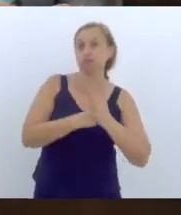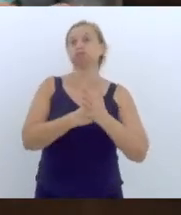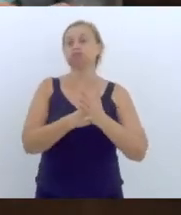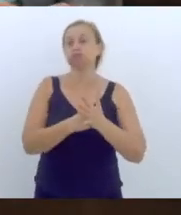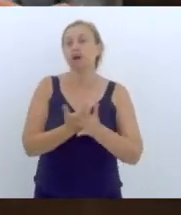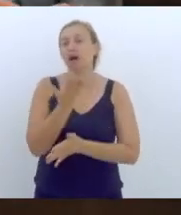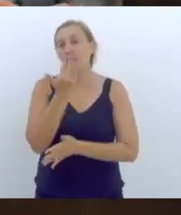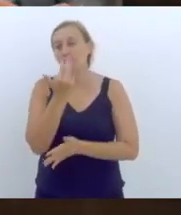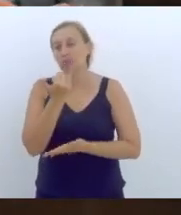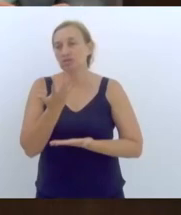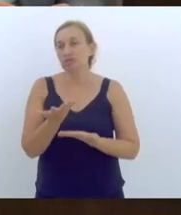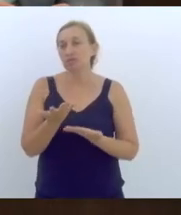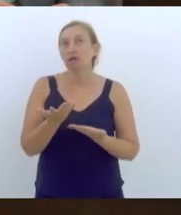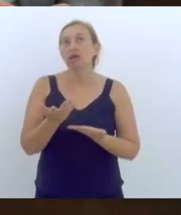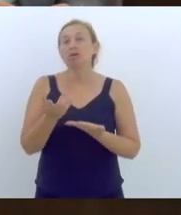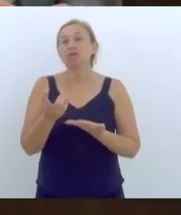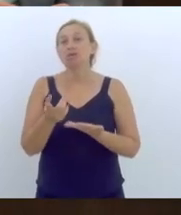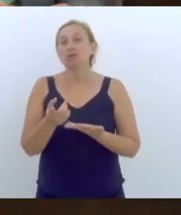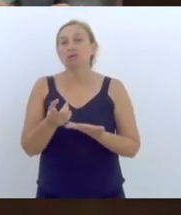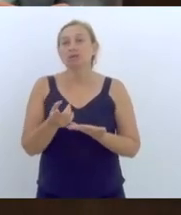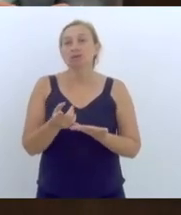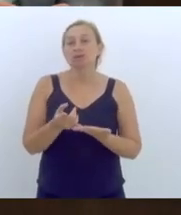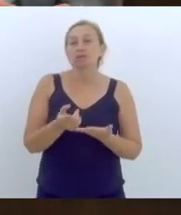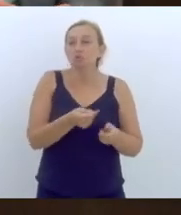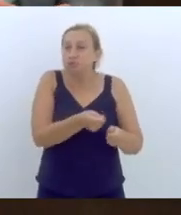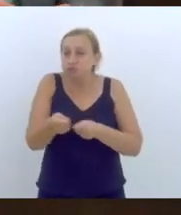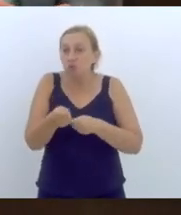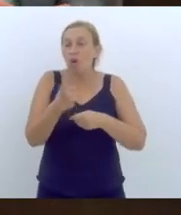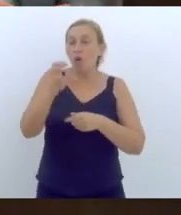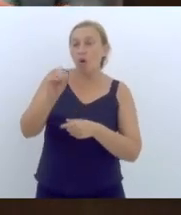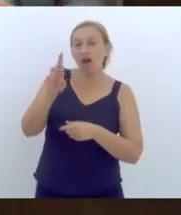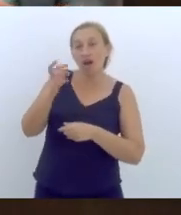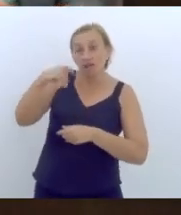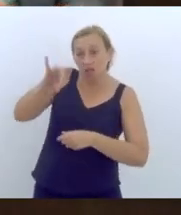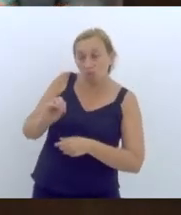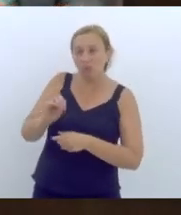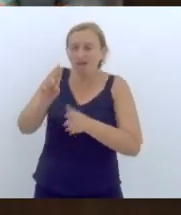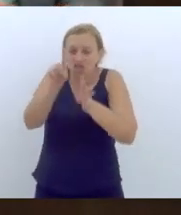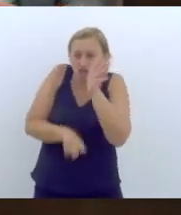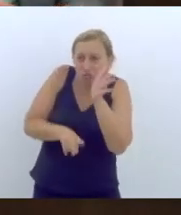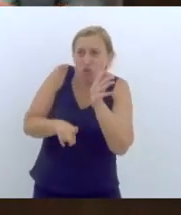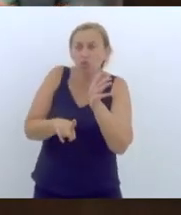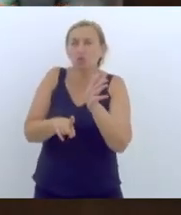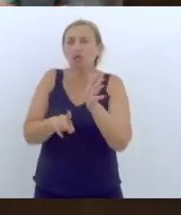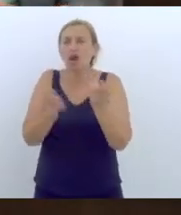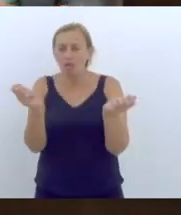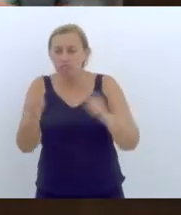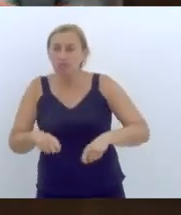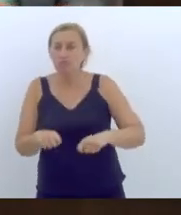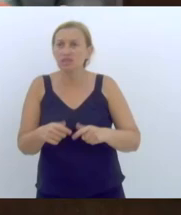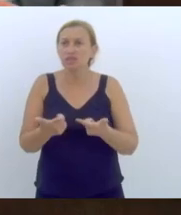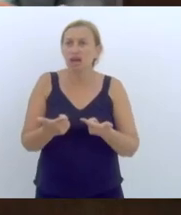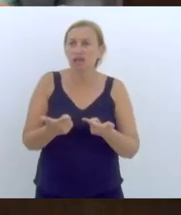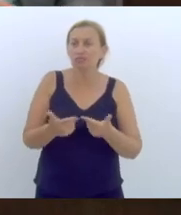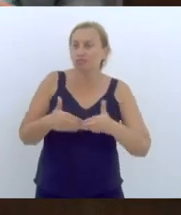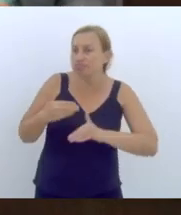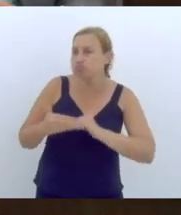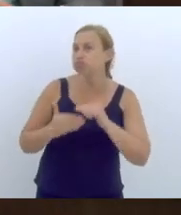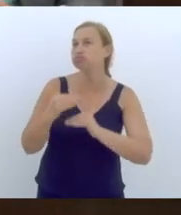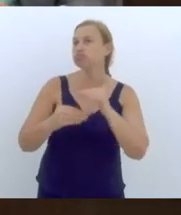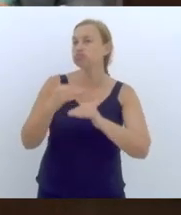o alimento. Quando a gente trabalha com fertilizantes orgânicos, a gente diminui muito a possibilidade do processo